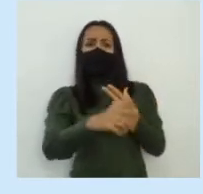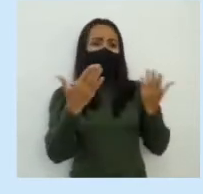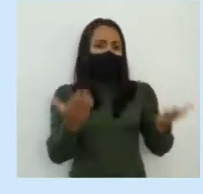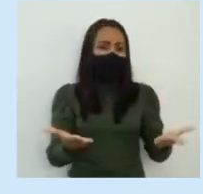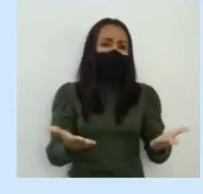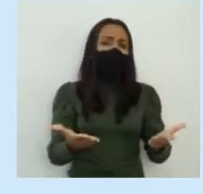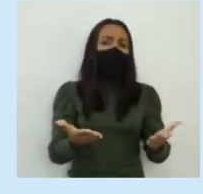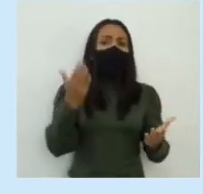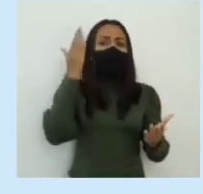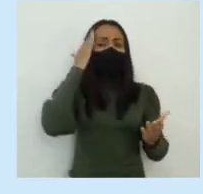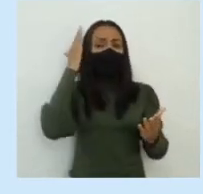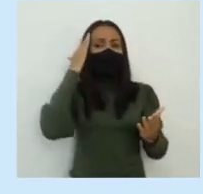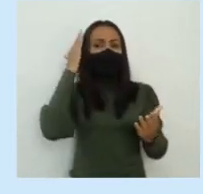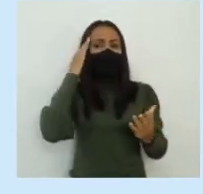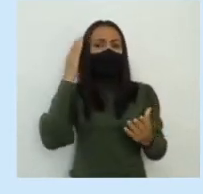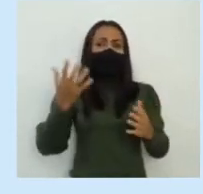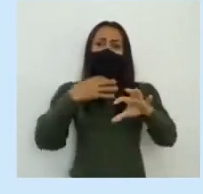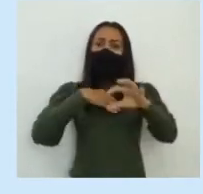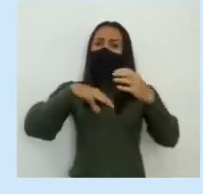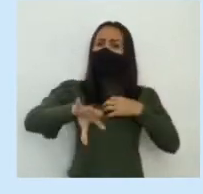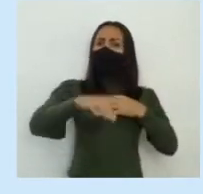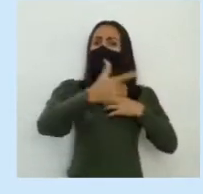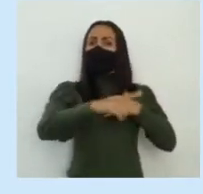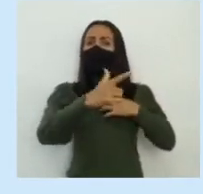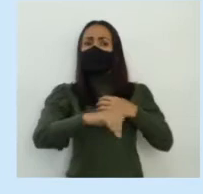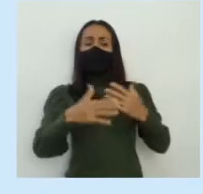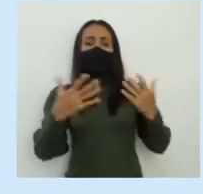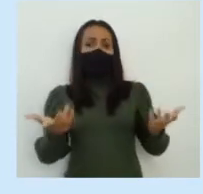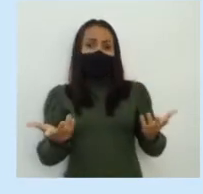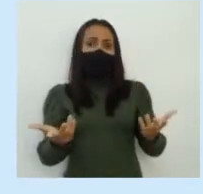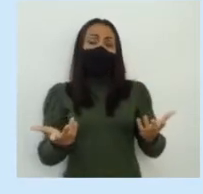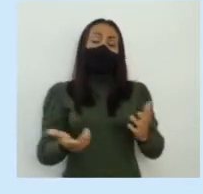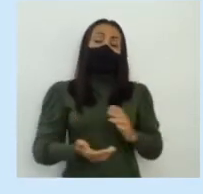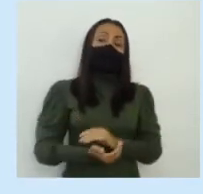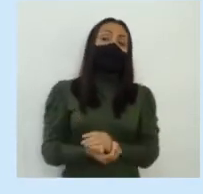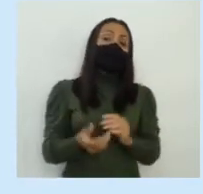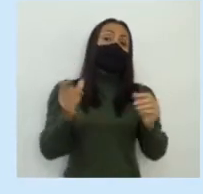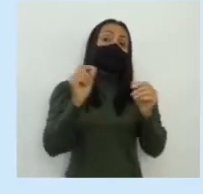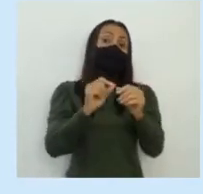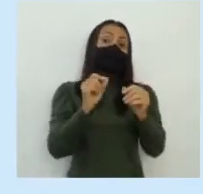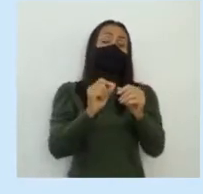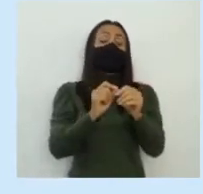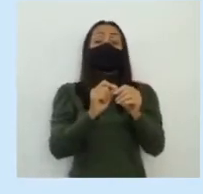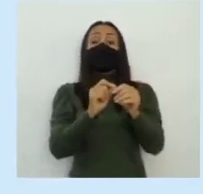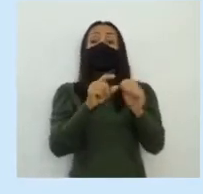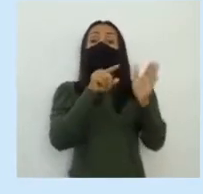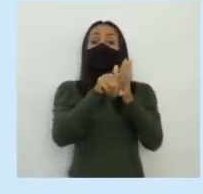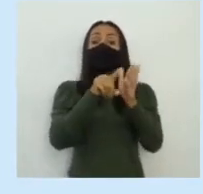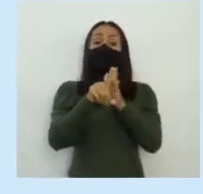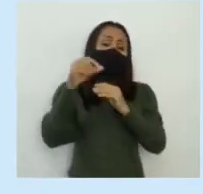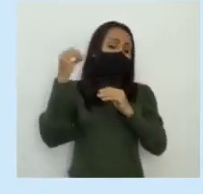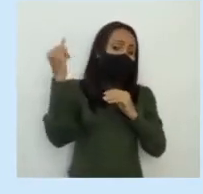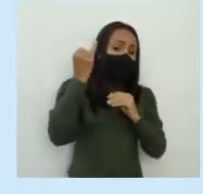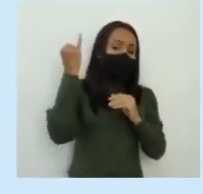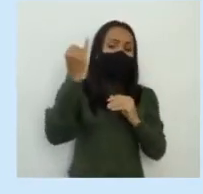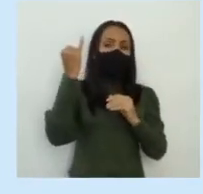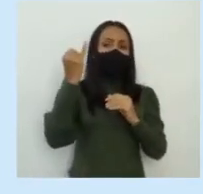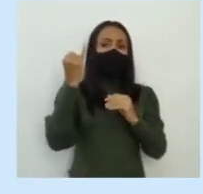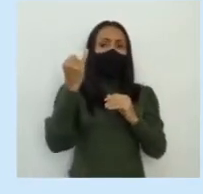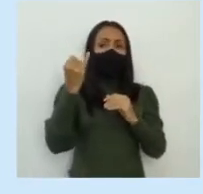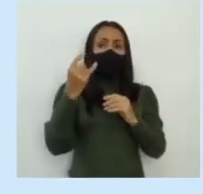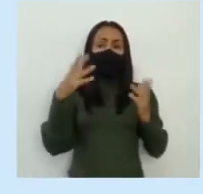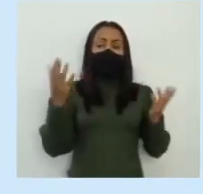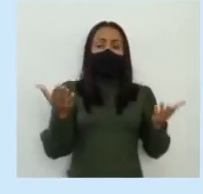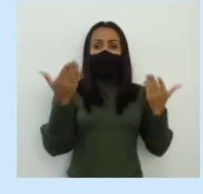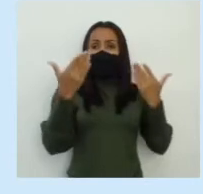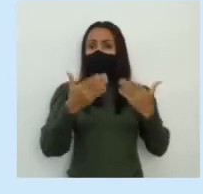de levar para ele aquela informação que ele precisa, de fazer as perguntas necessárias. Então você realmente não